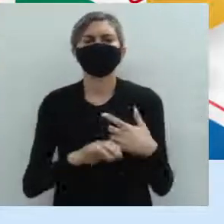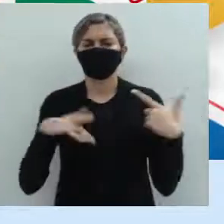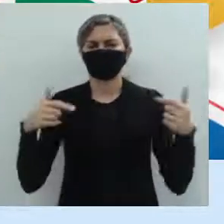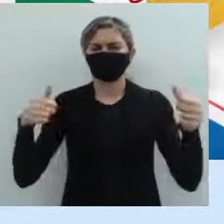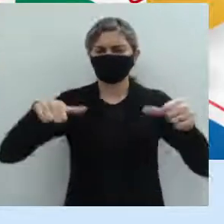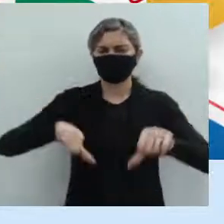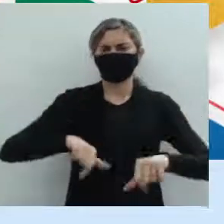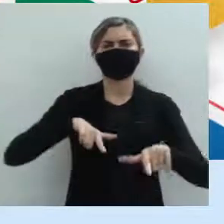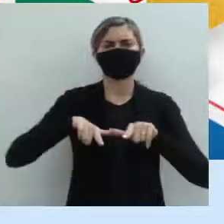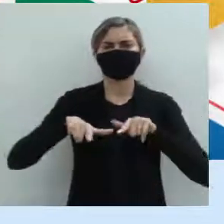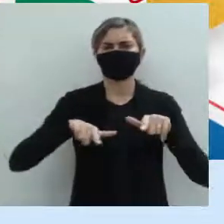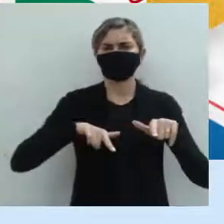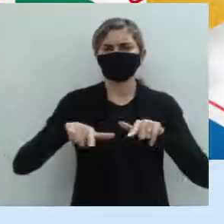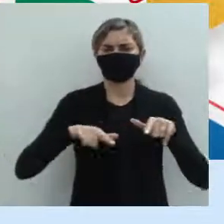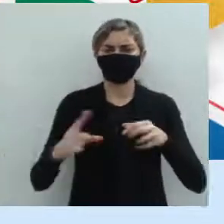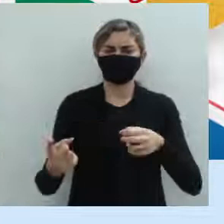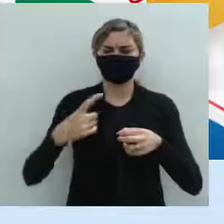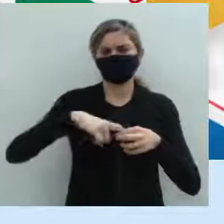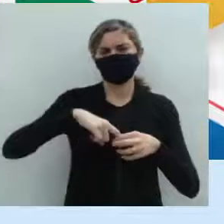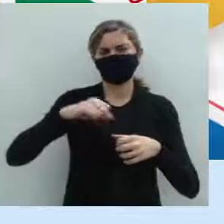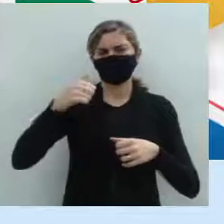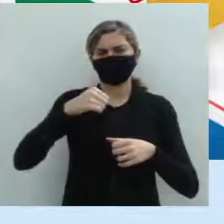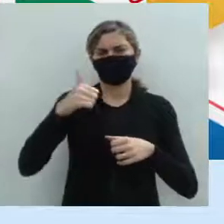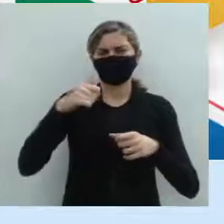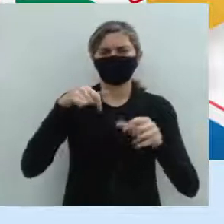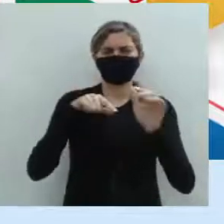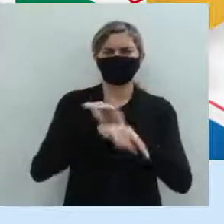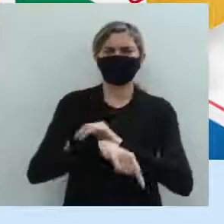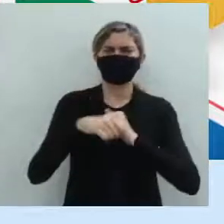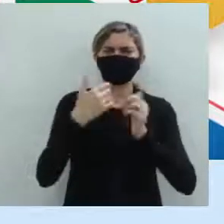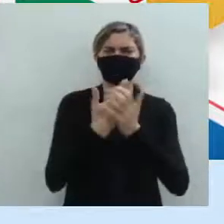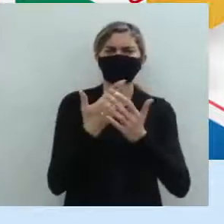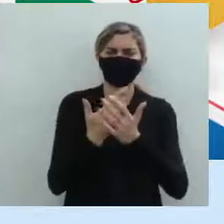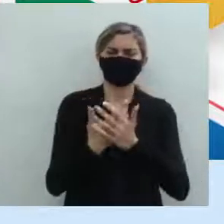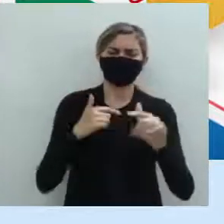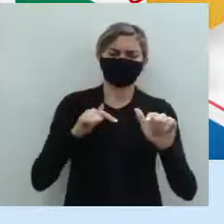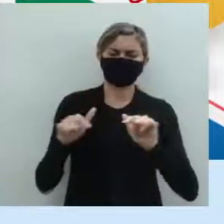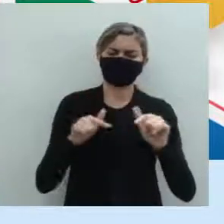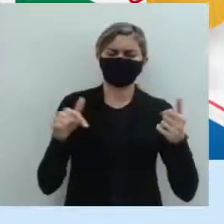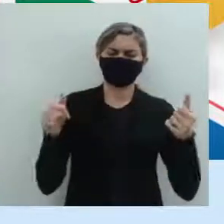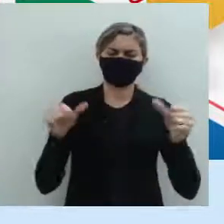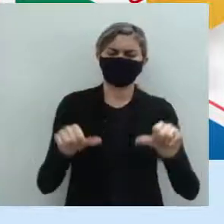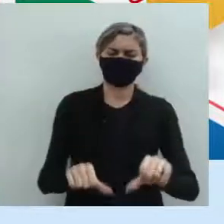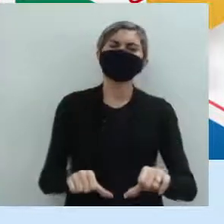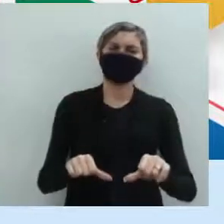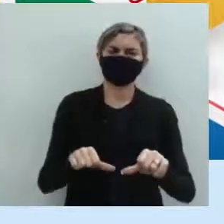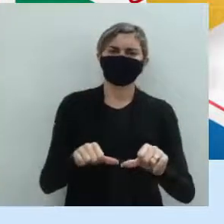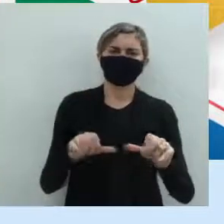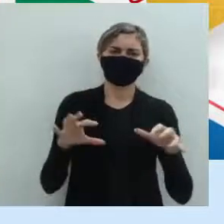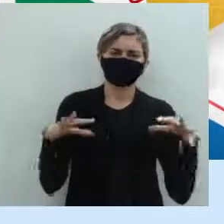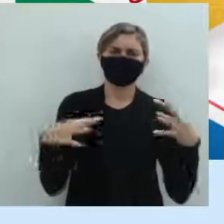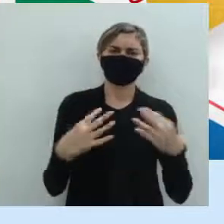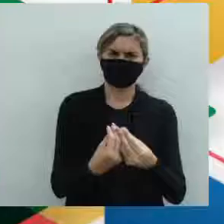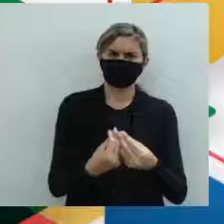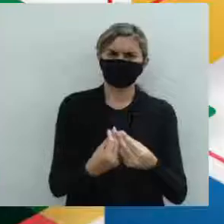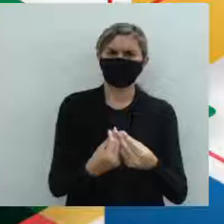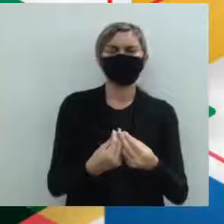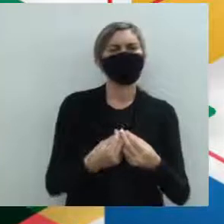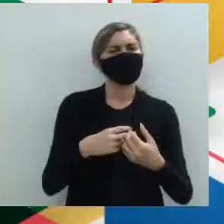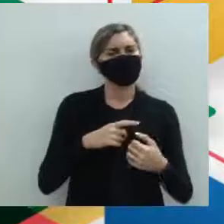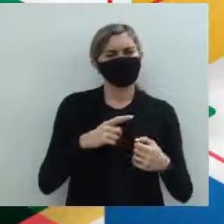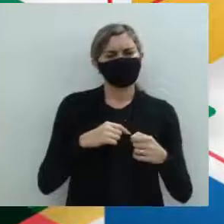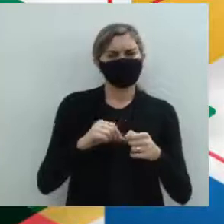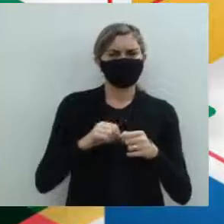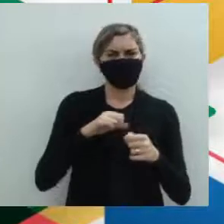do trabalho, voltando àquela primeira pergunta da aula, né? A crise do trabalho é a crise para todo mundo,